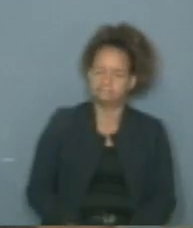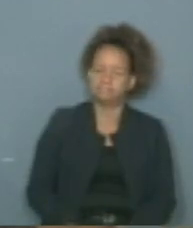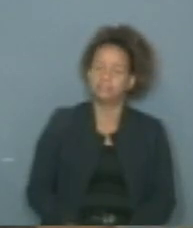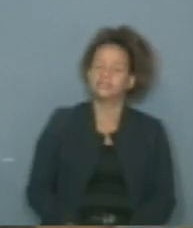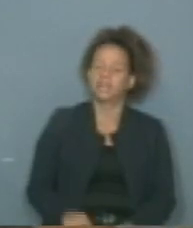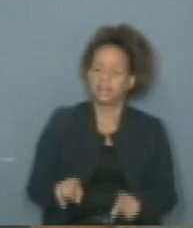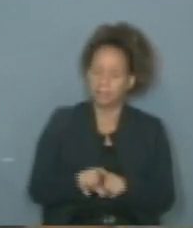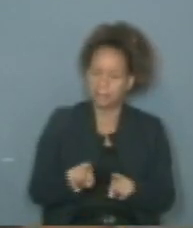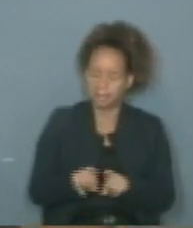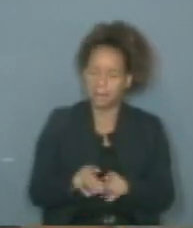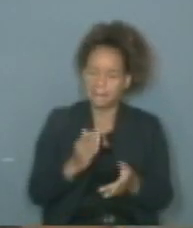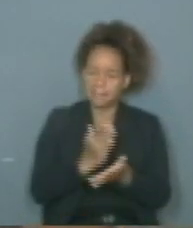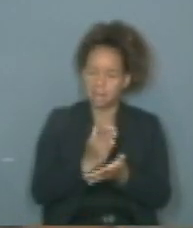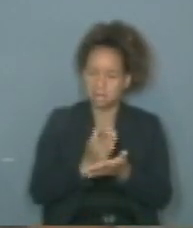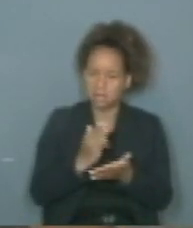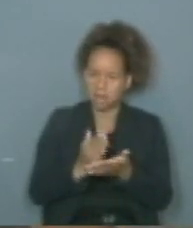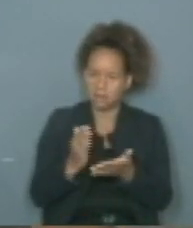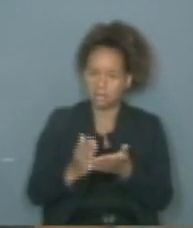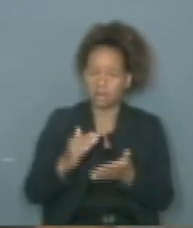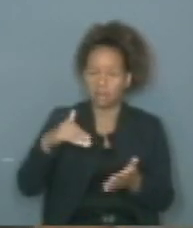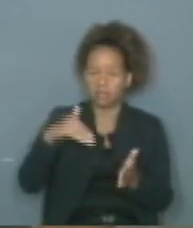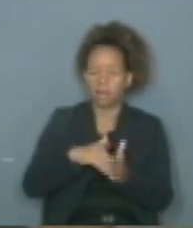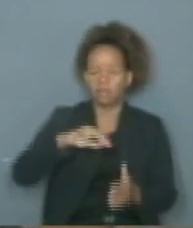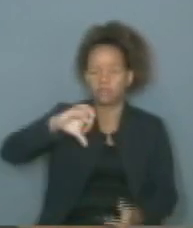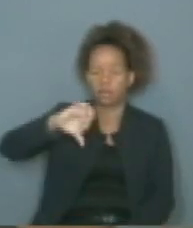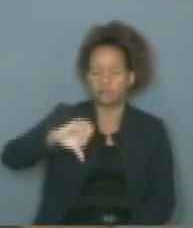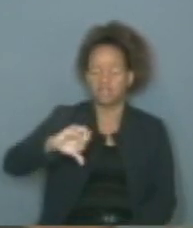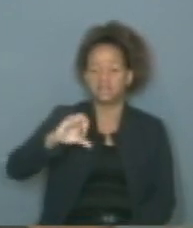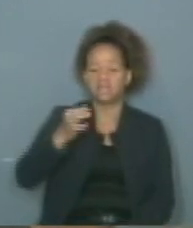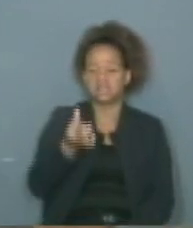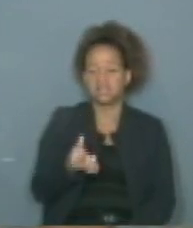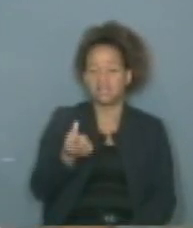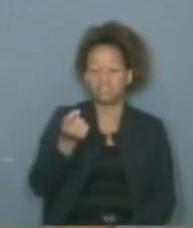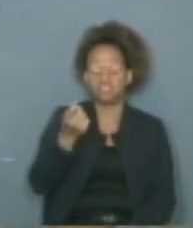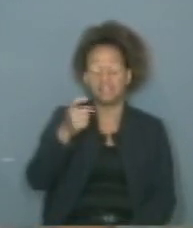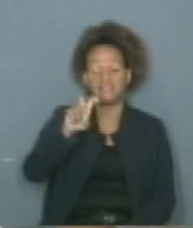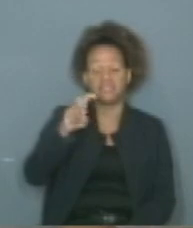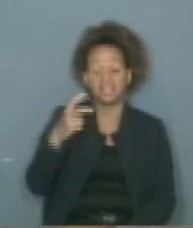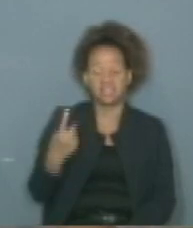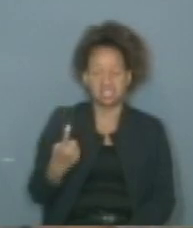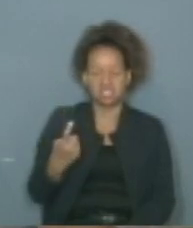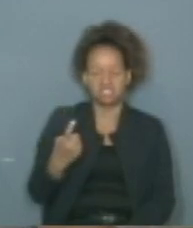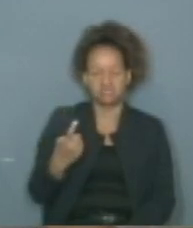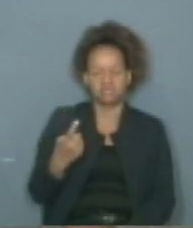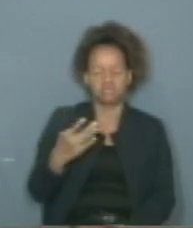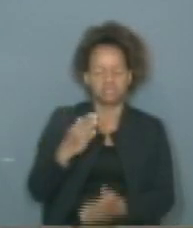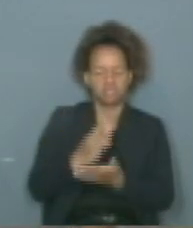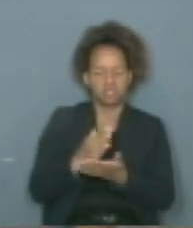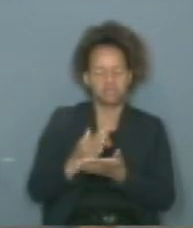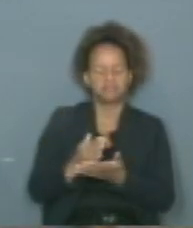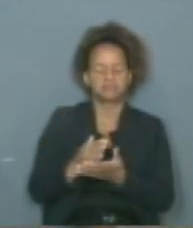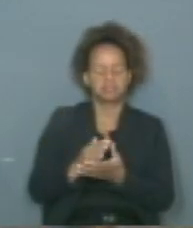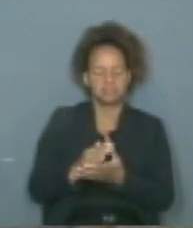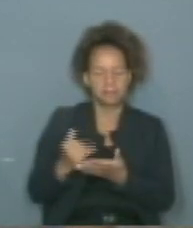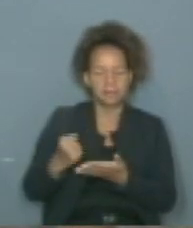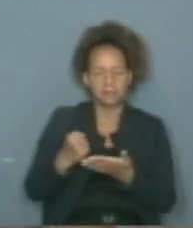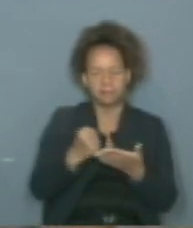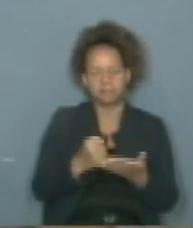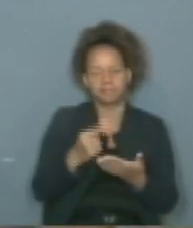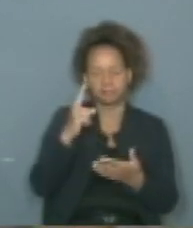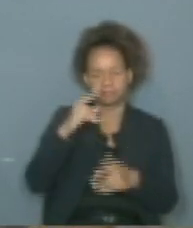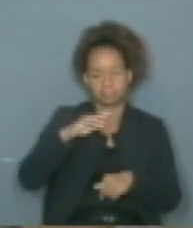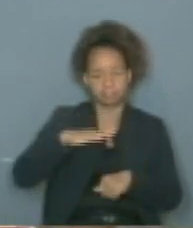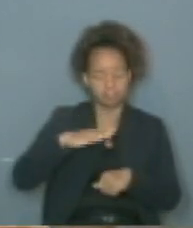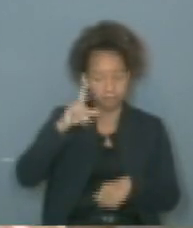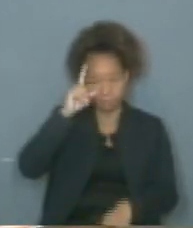Prevê parcelamento em até 96 vezes, viabilizando o acesso de contribuintes em